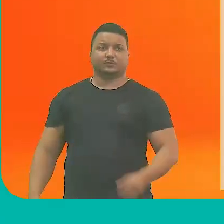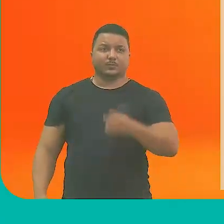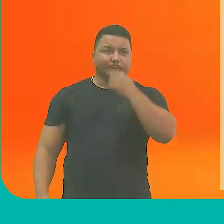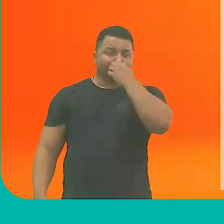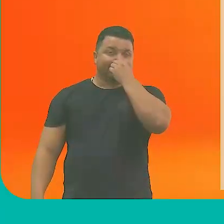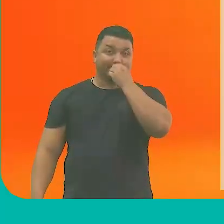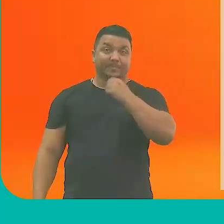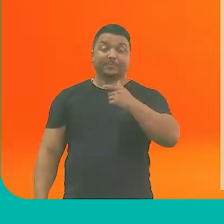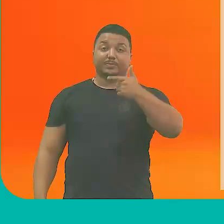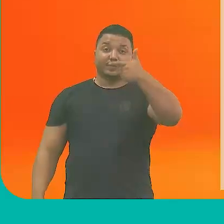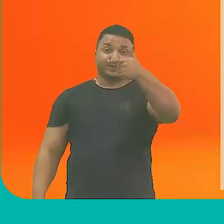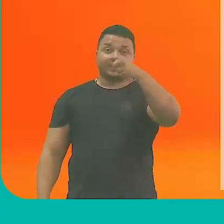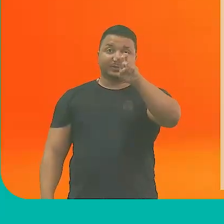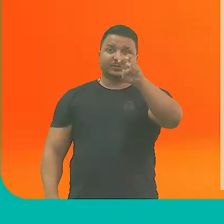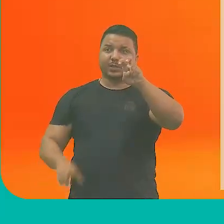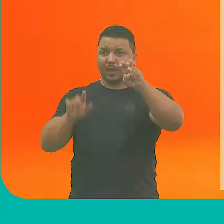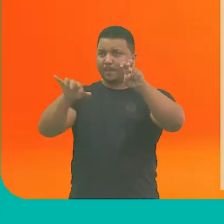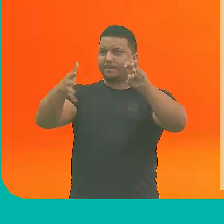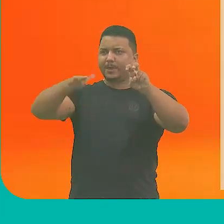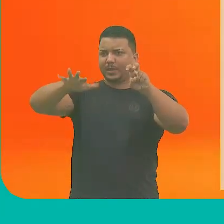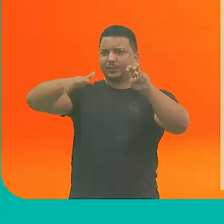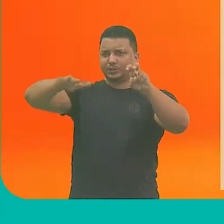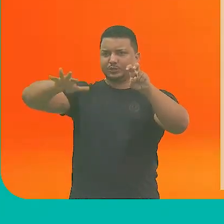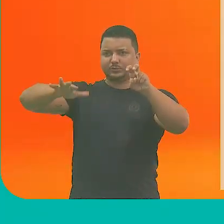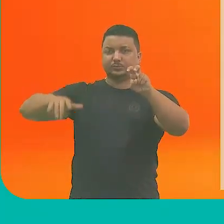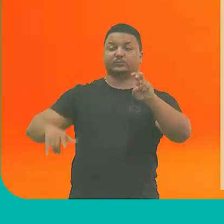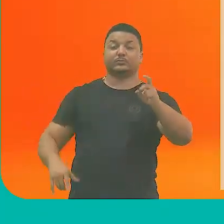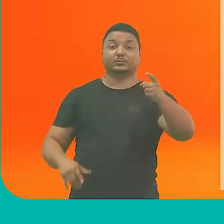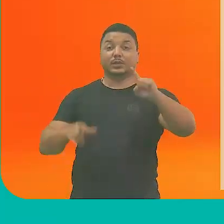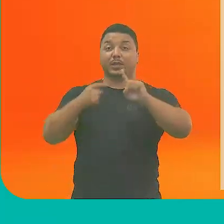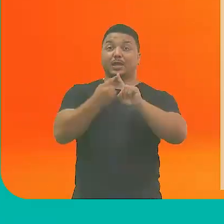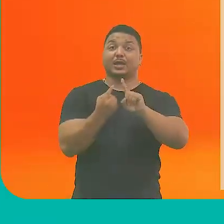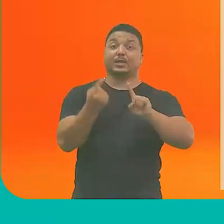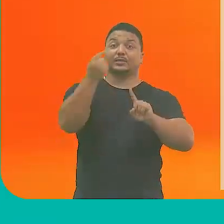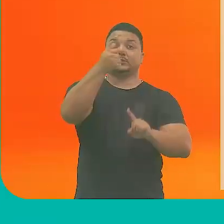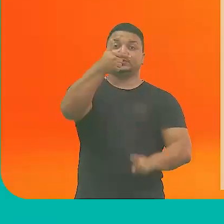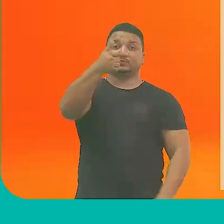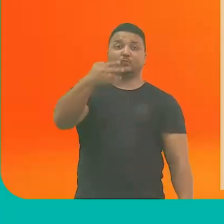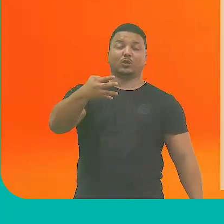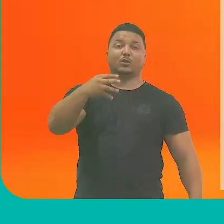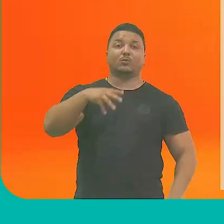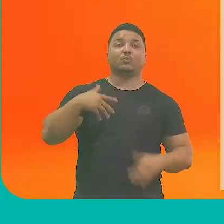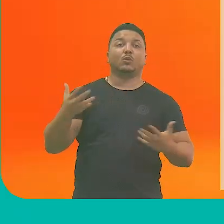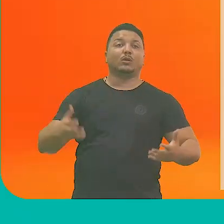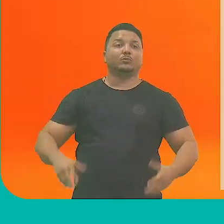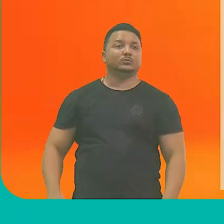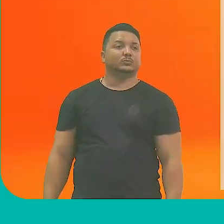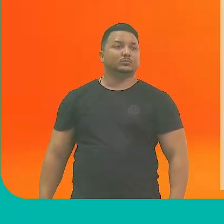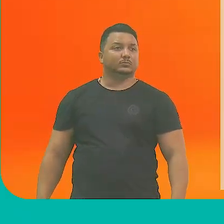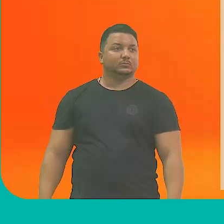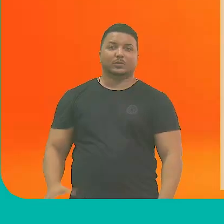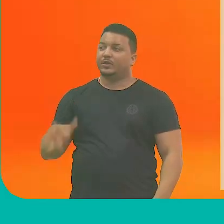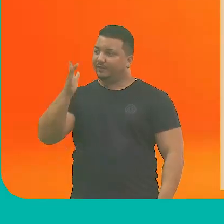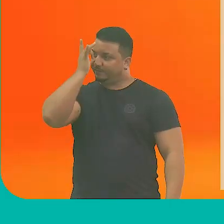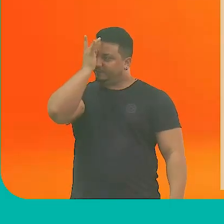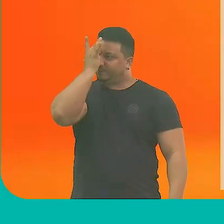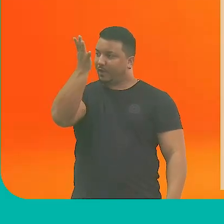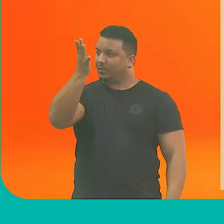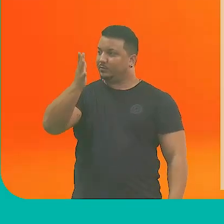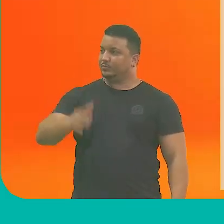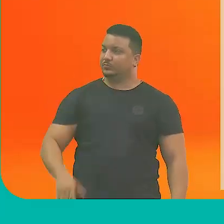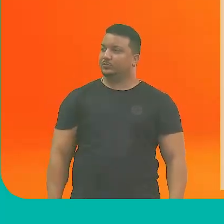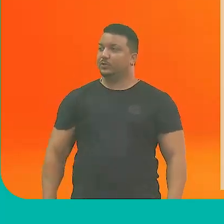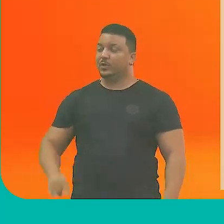A 25, ela não é a média? Então, a que vem antes, ela vai ser o estilo de questão o quê? Fácil. E a que